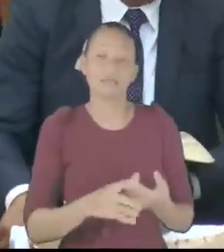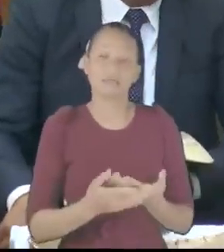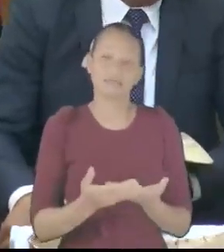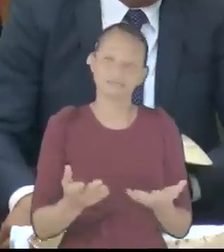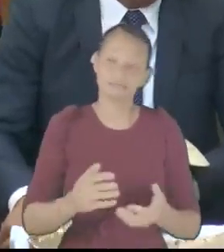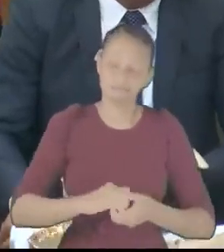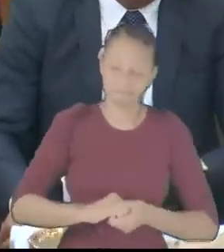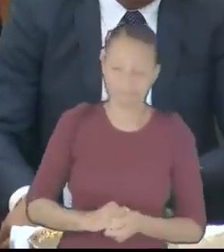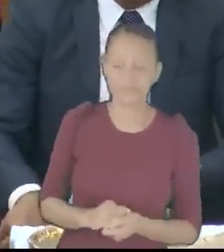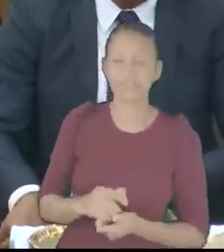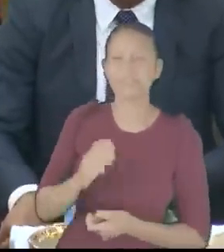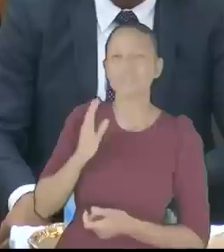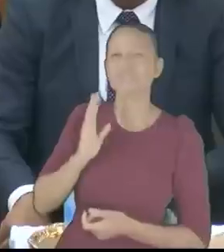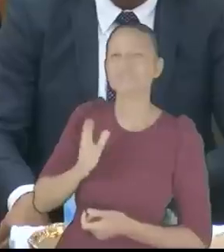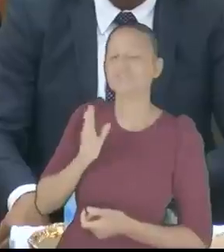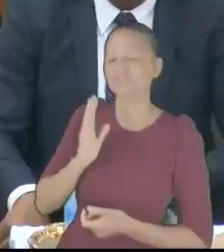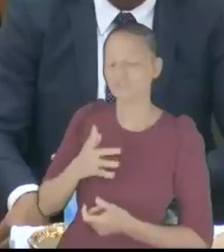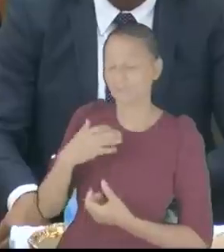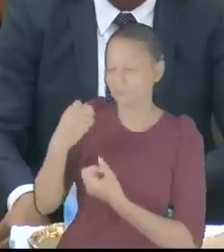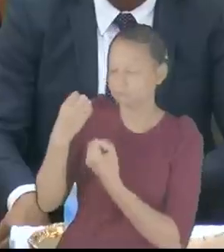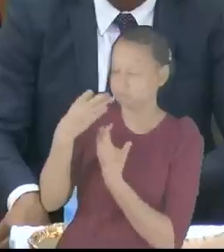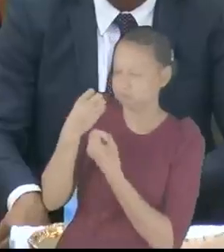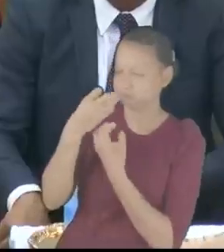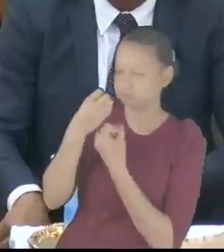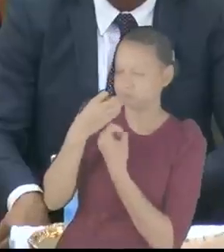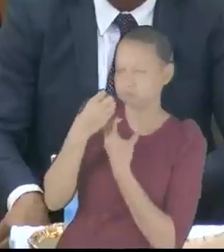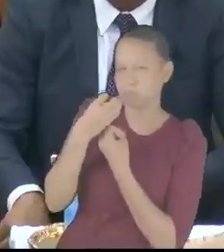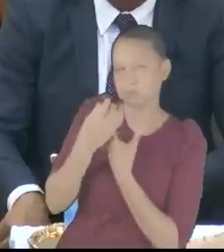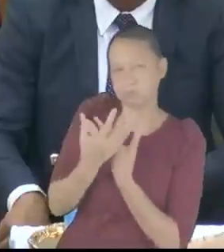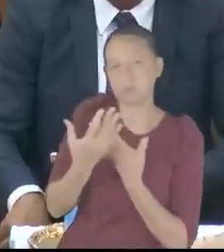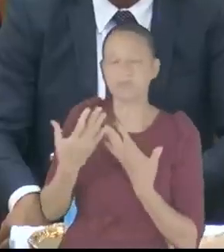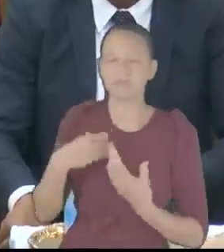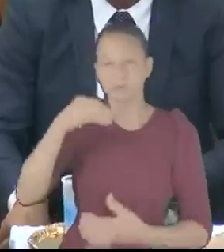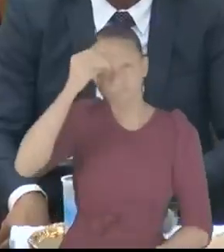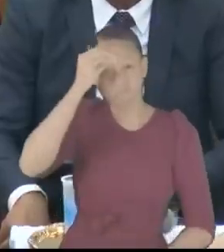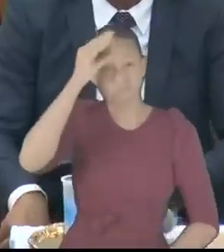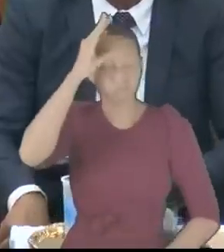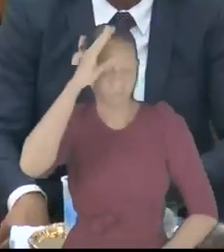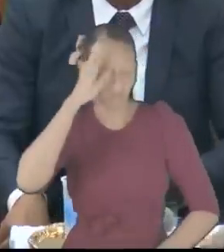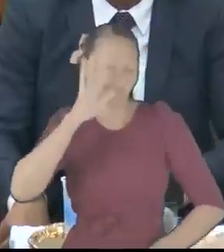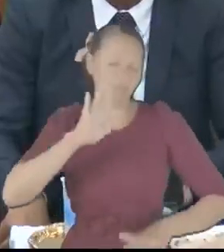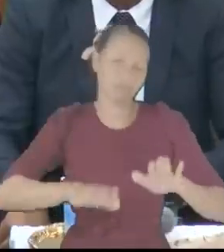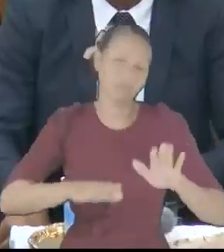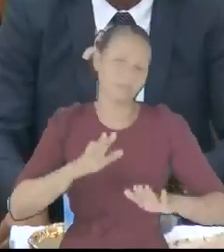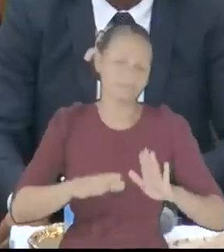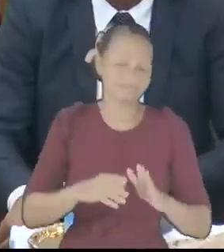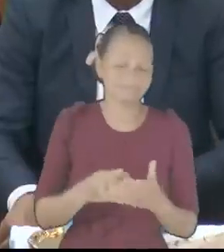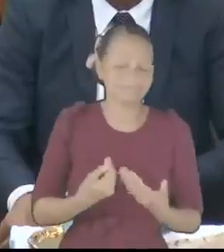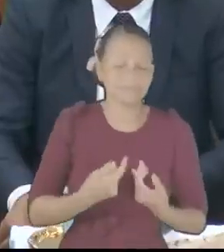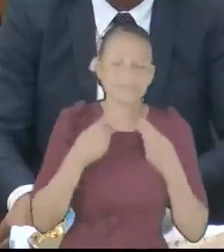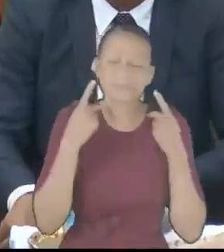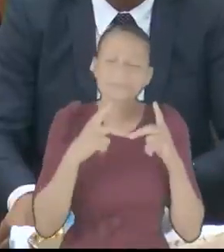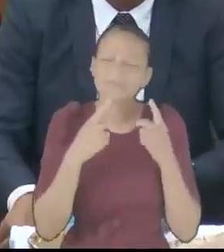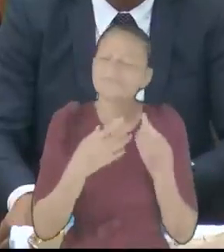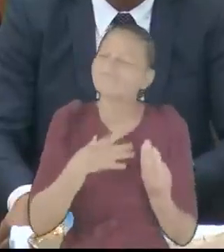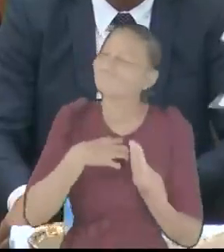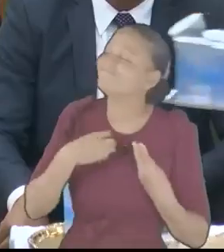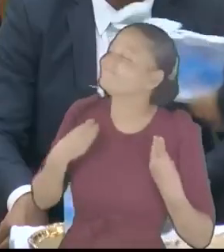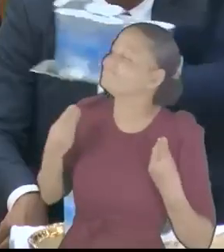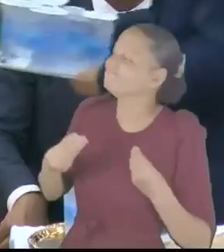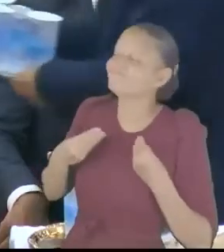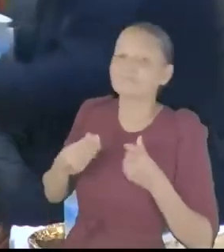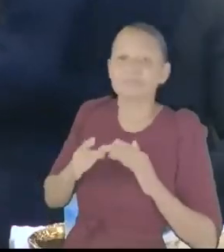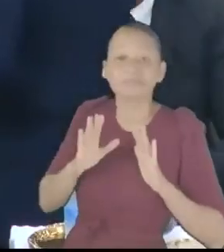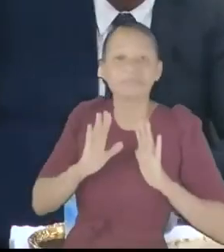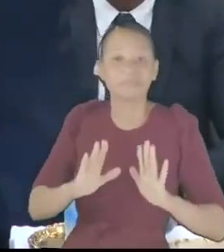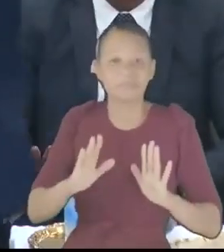um cristão já de muita doutrina, talvez para você essa palavra não tenha tanto significado,